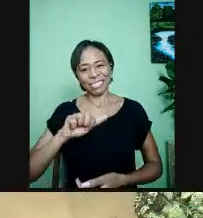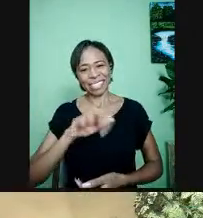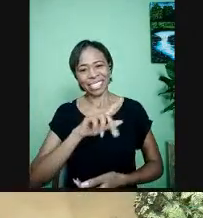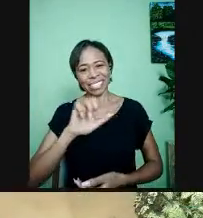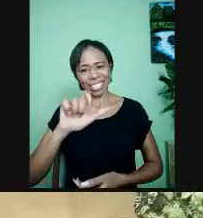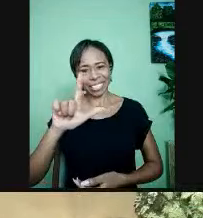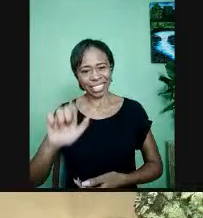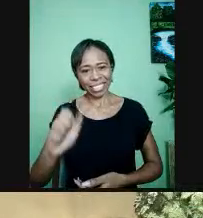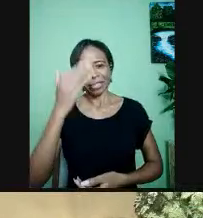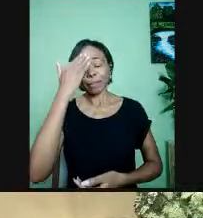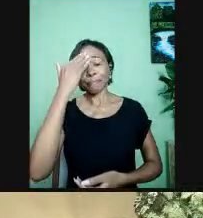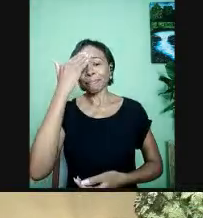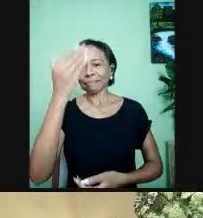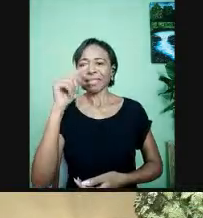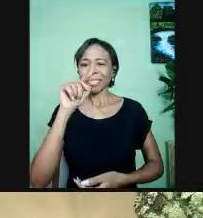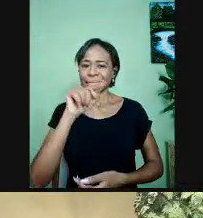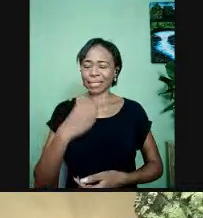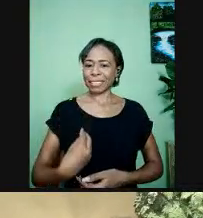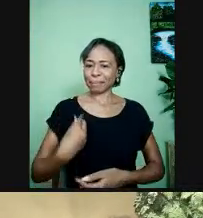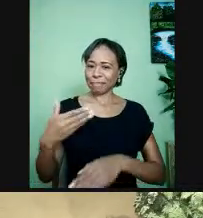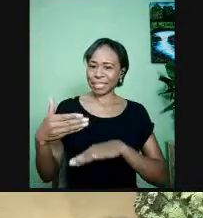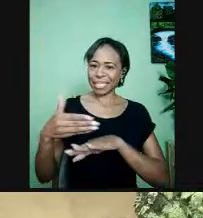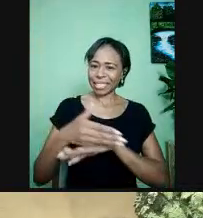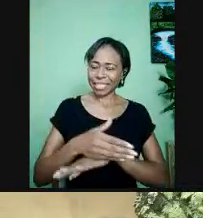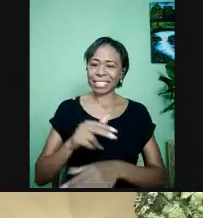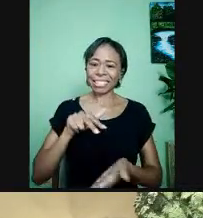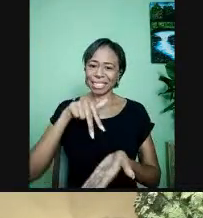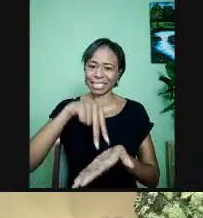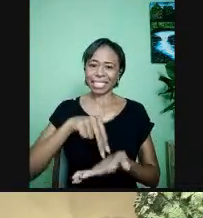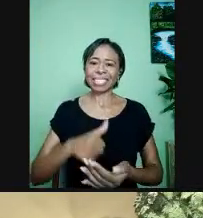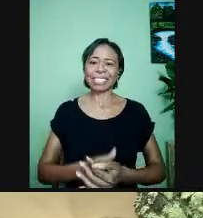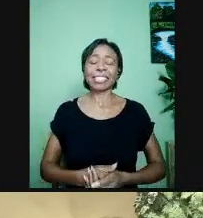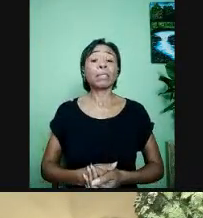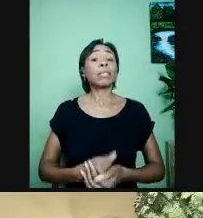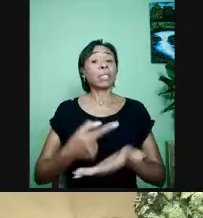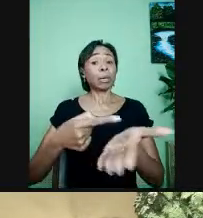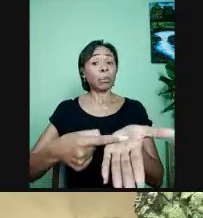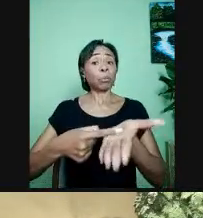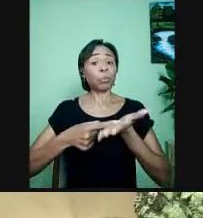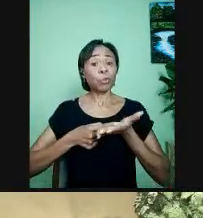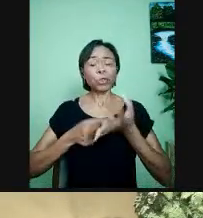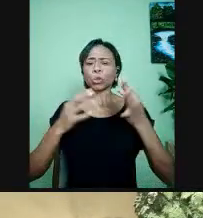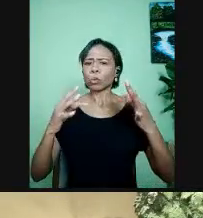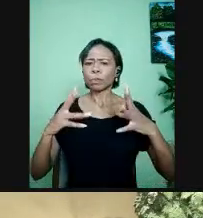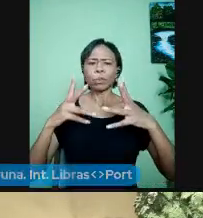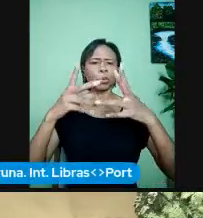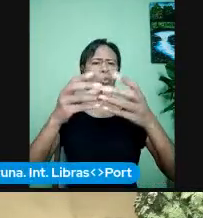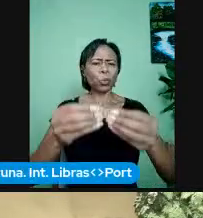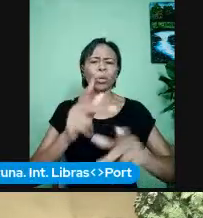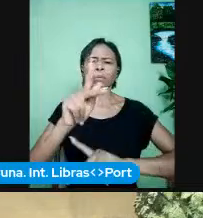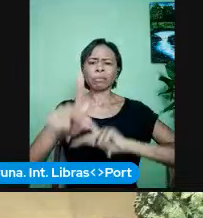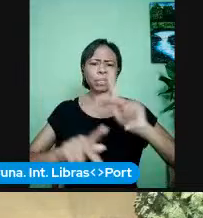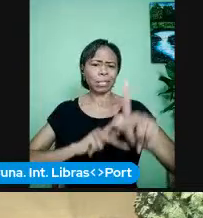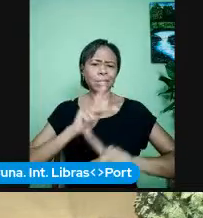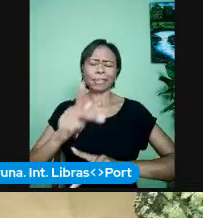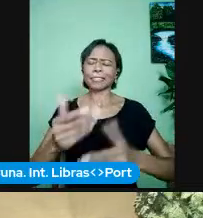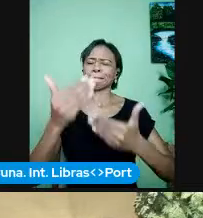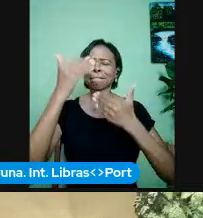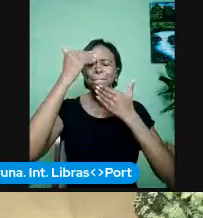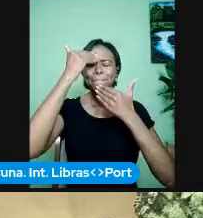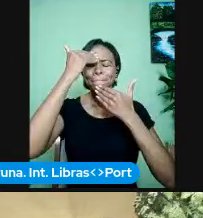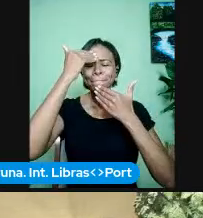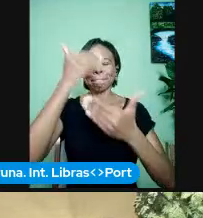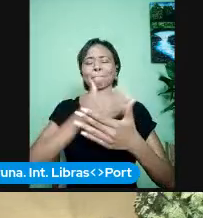então, pela presença, viu? Agradeço. Fica aí o convite para todo mundo, é sempre, a gente agradece demais de